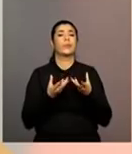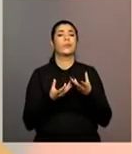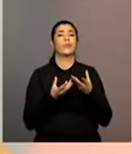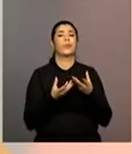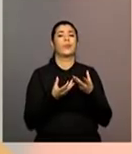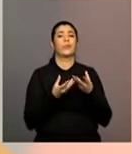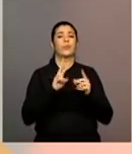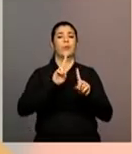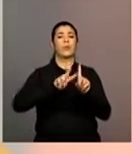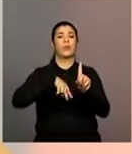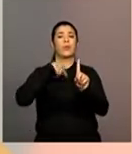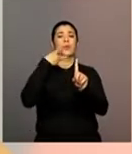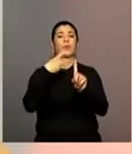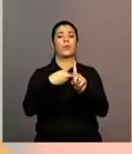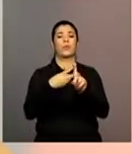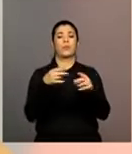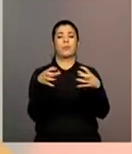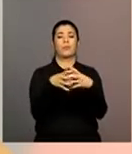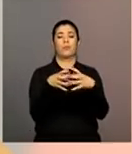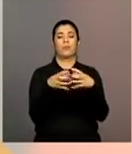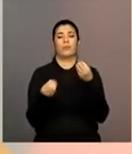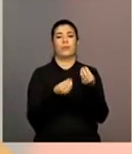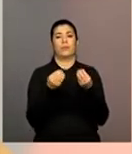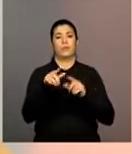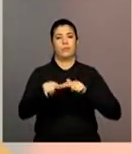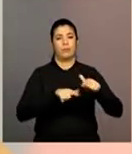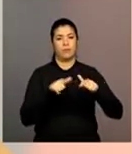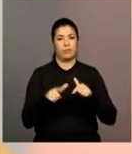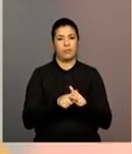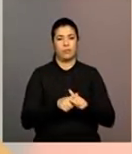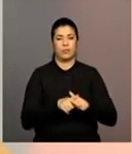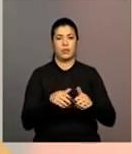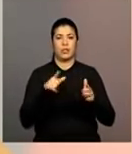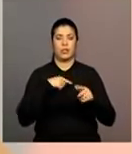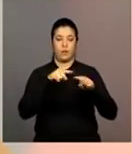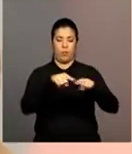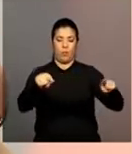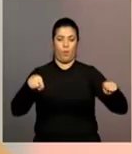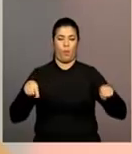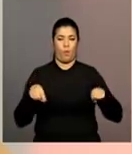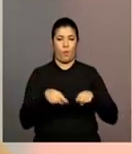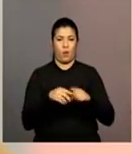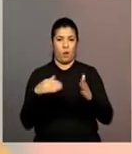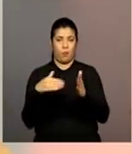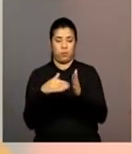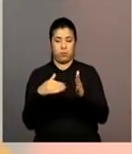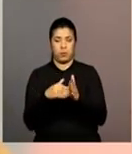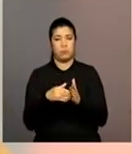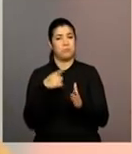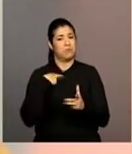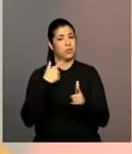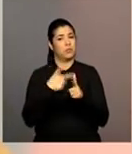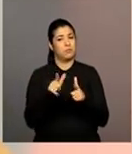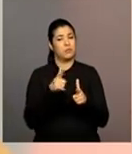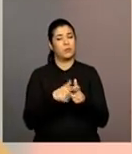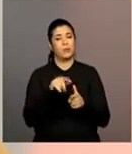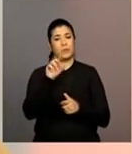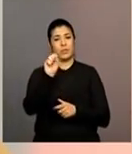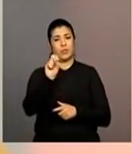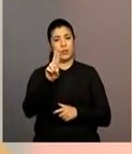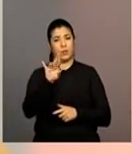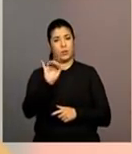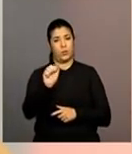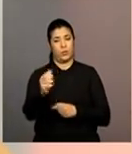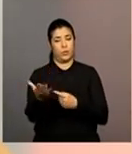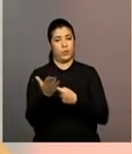acréscimo de uma equipe para esse Cis de áreas fronteiriças são Desafios que o suas vão nos colocando a partir